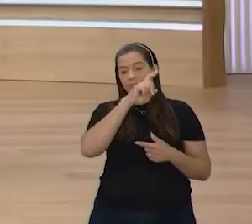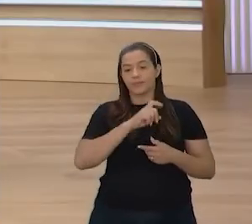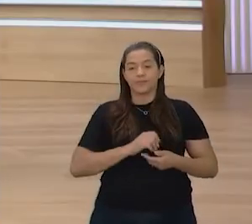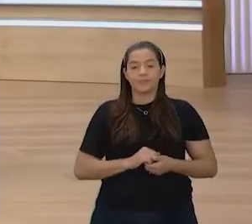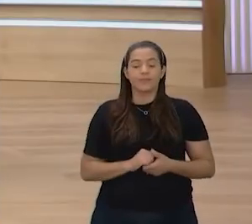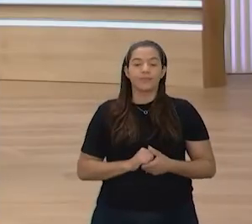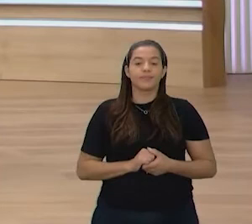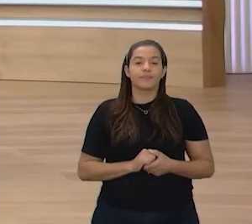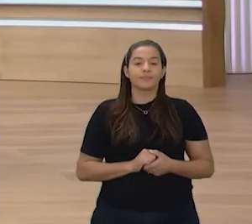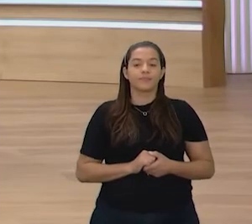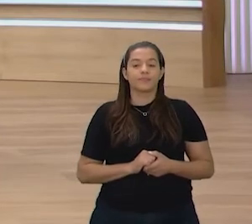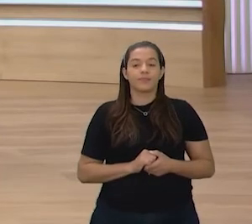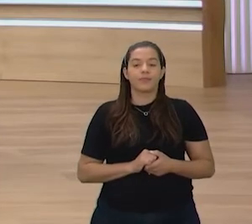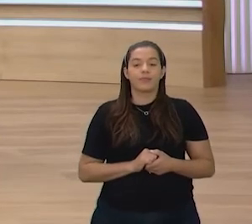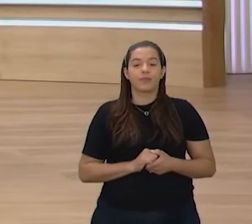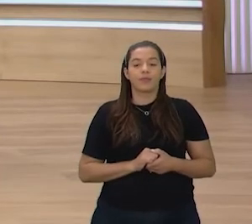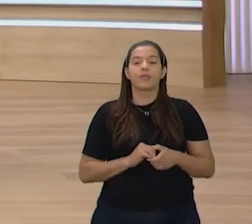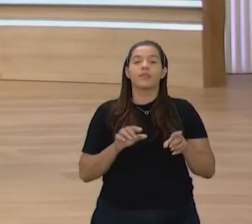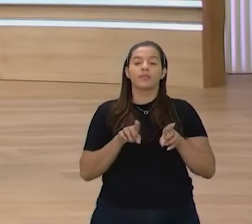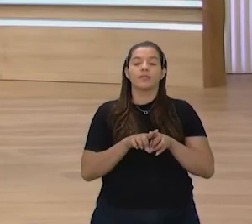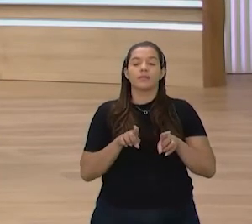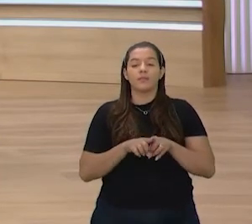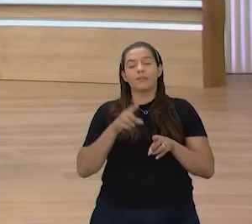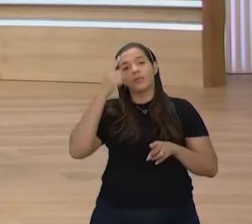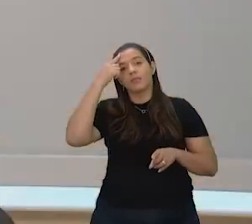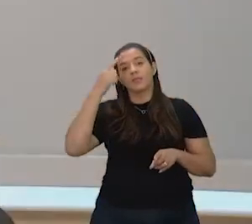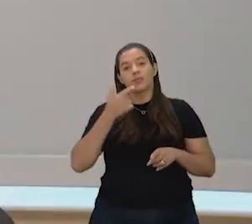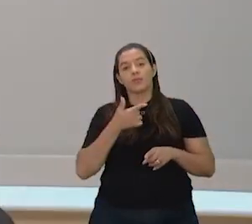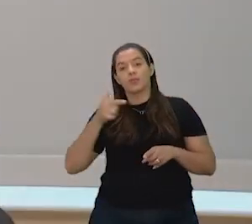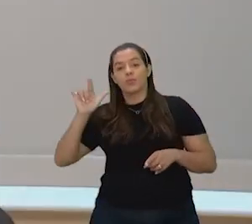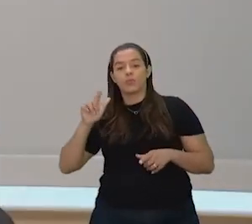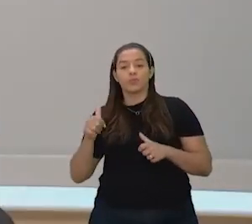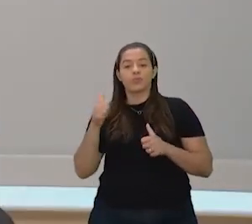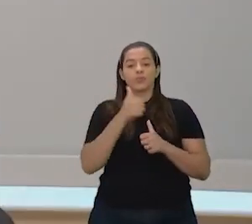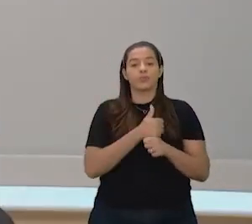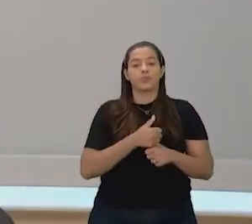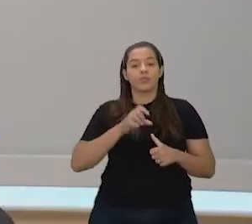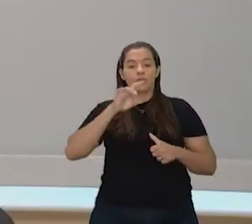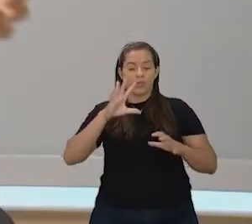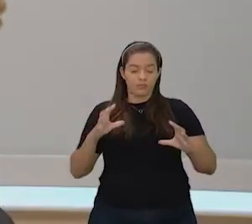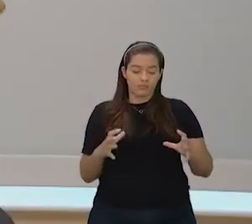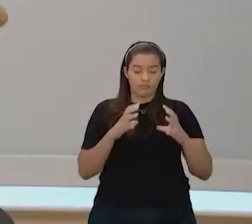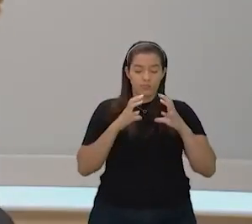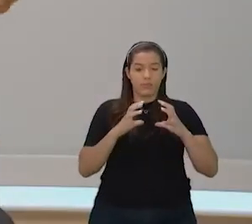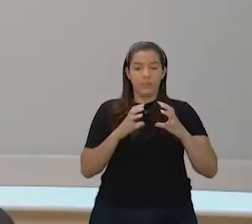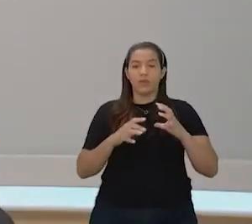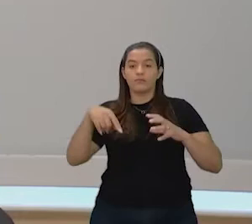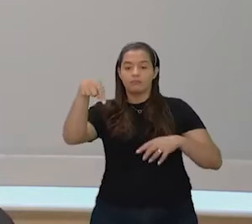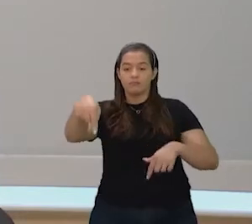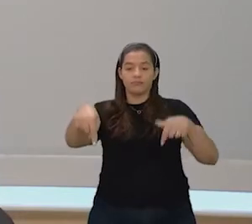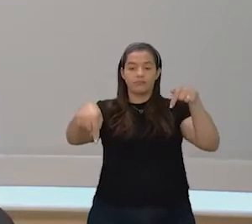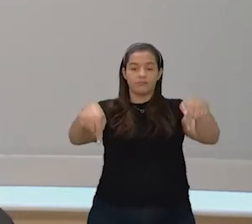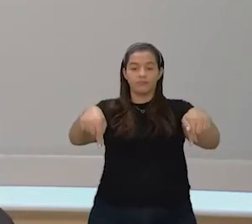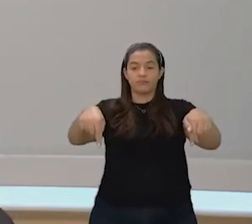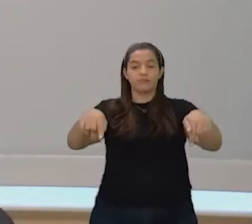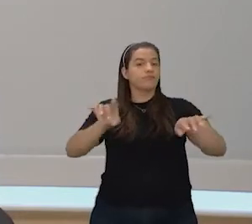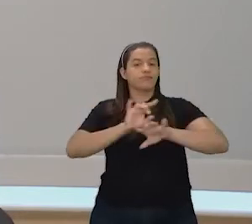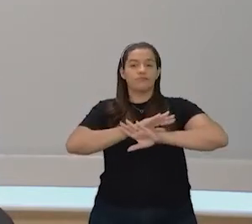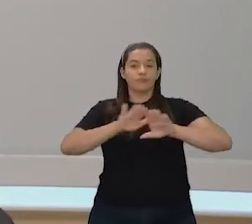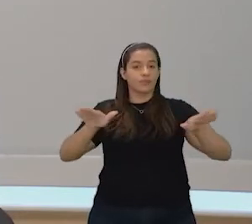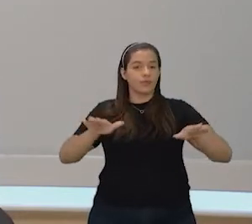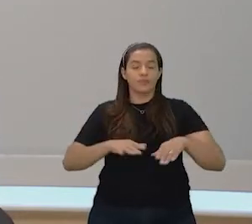pensando em uma parte amadora, né? Você precisa só de uma bola e uma travinha que você põe, então você